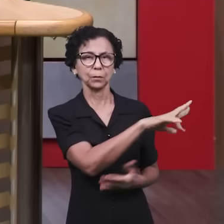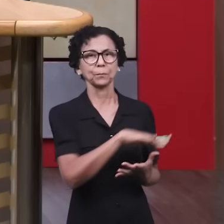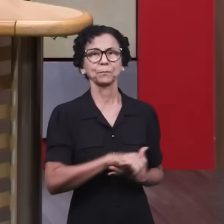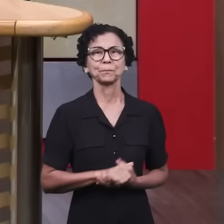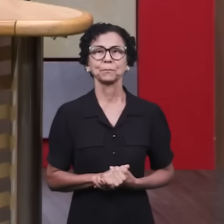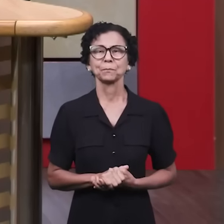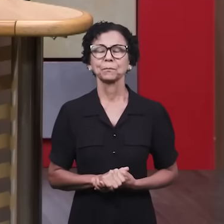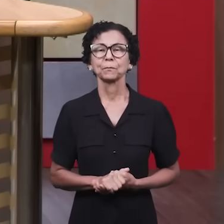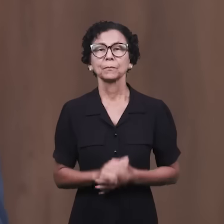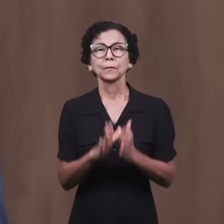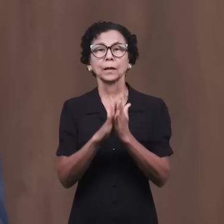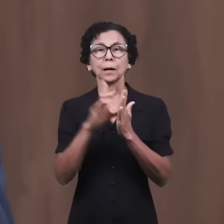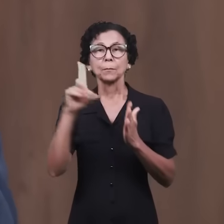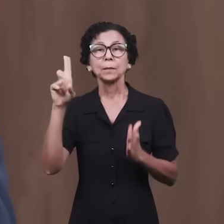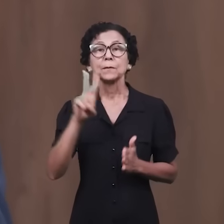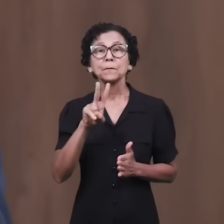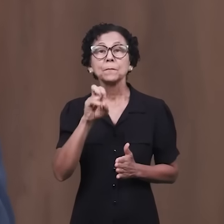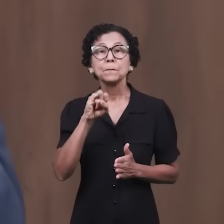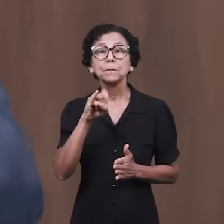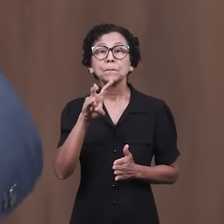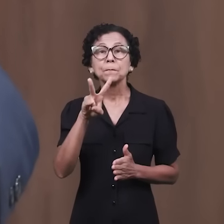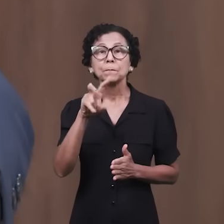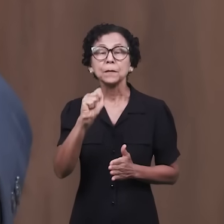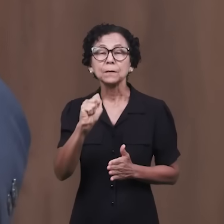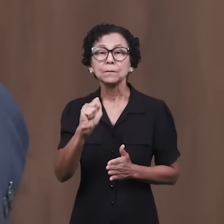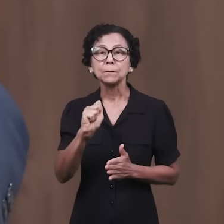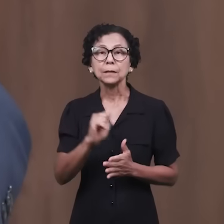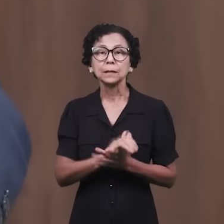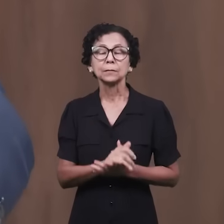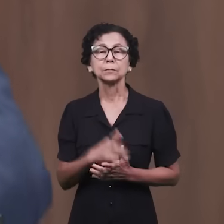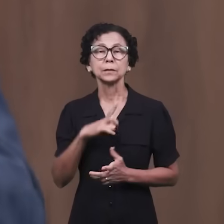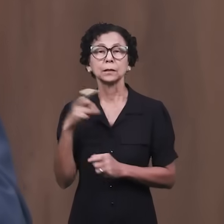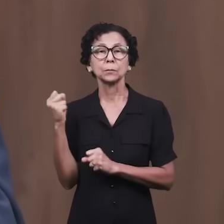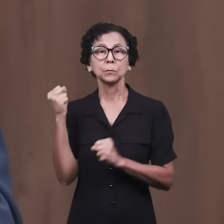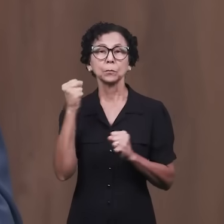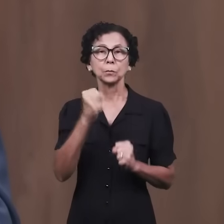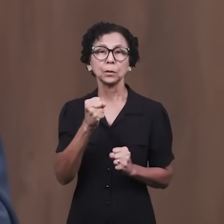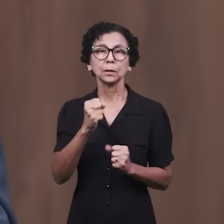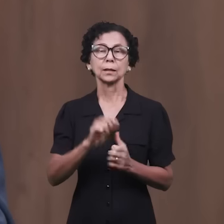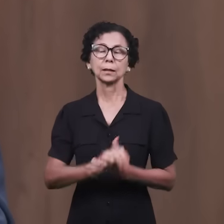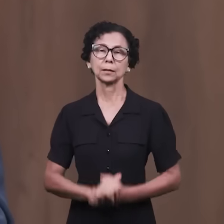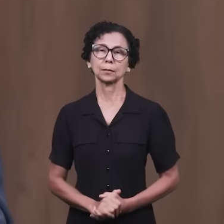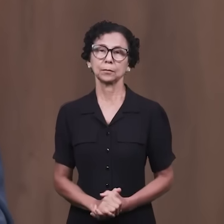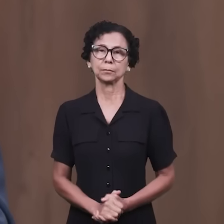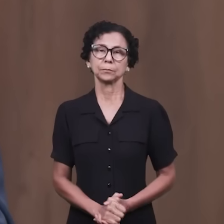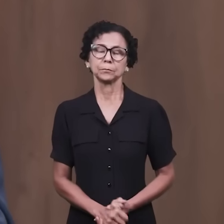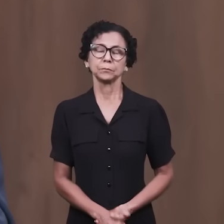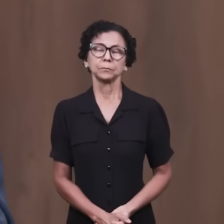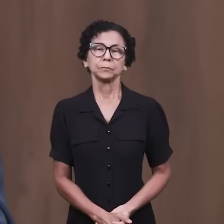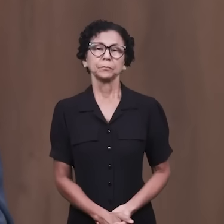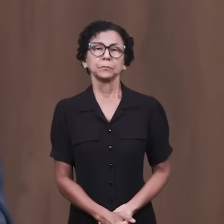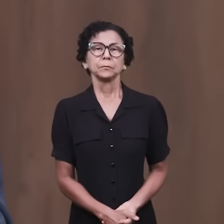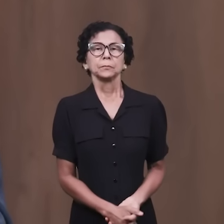e eficaz. Então, a palavra viva, ela é